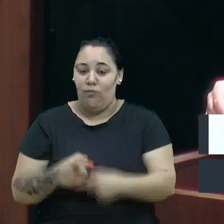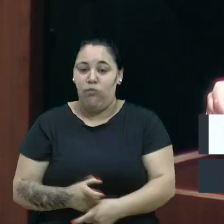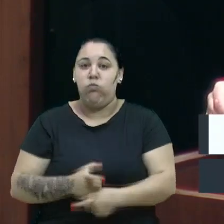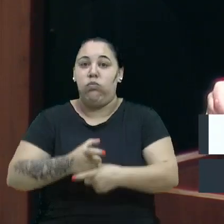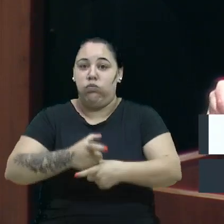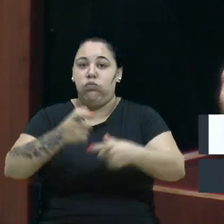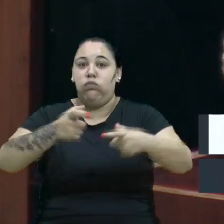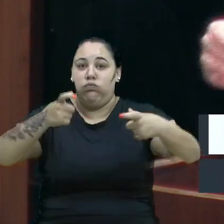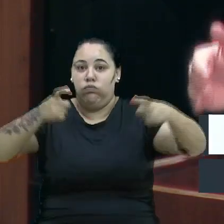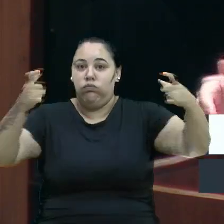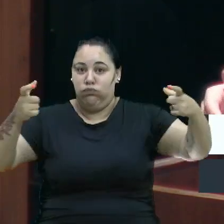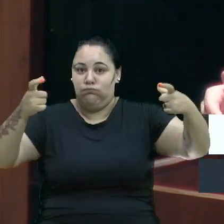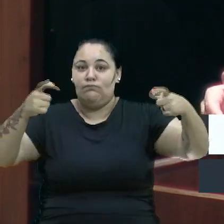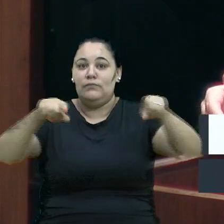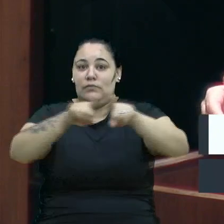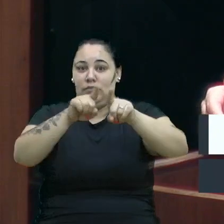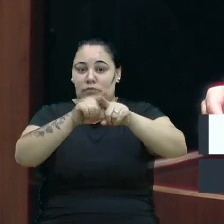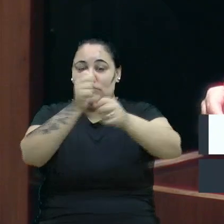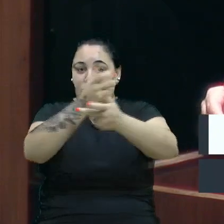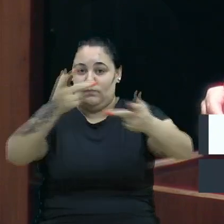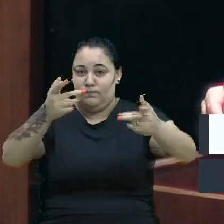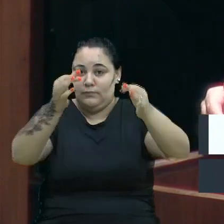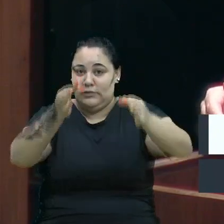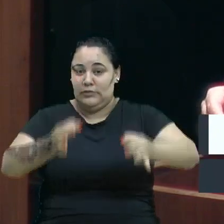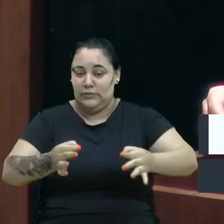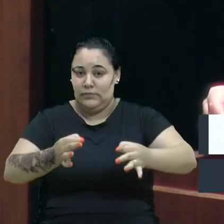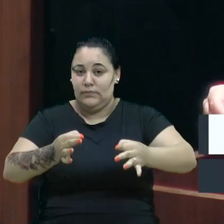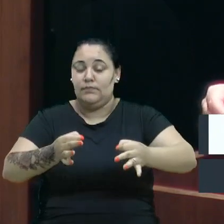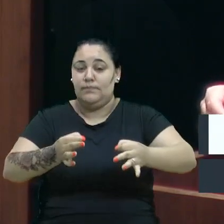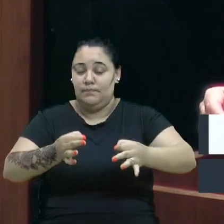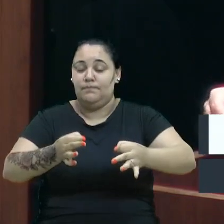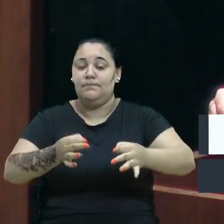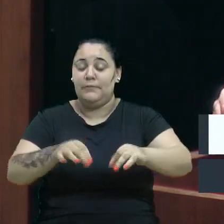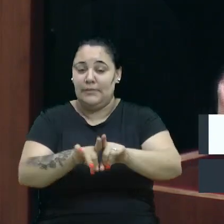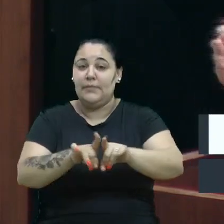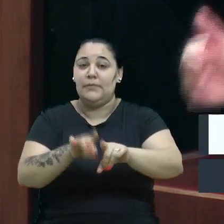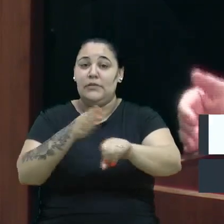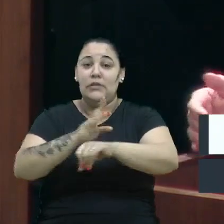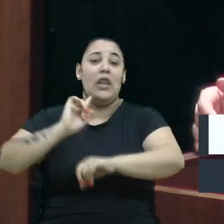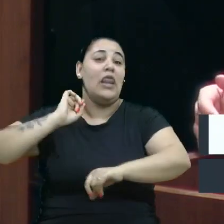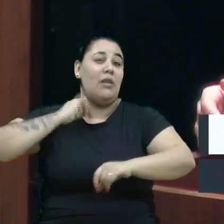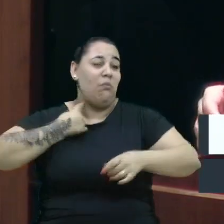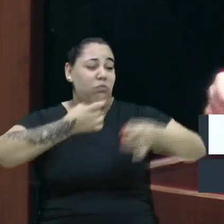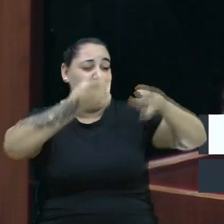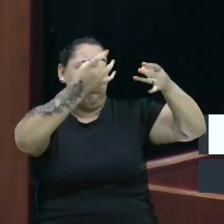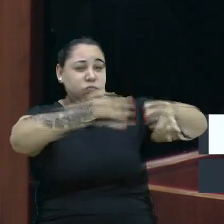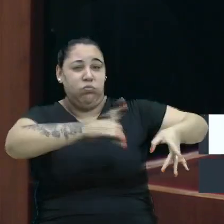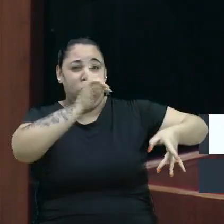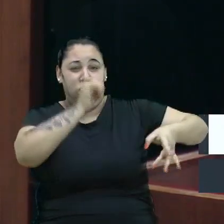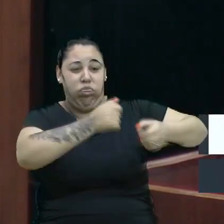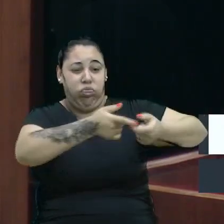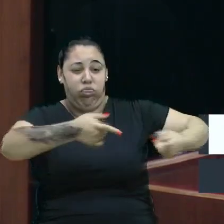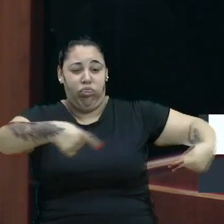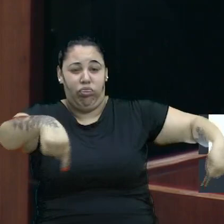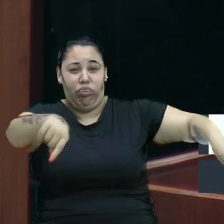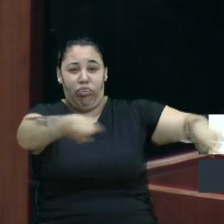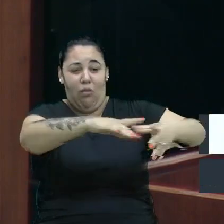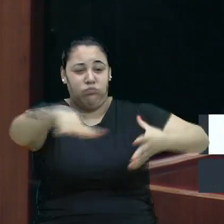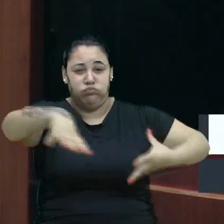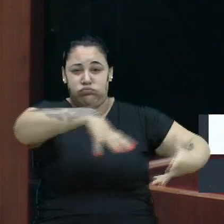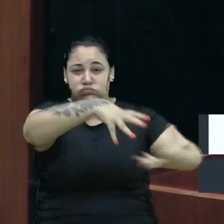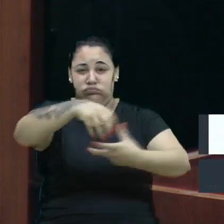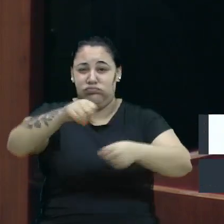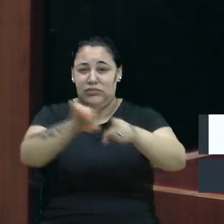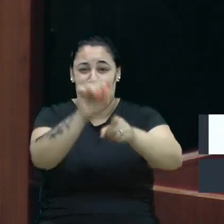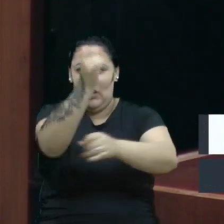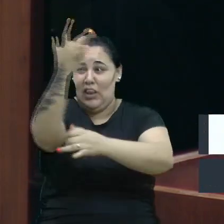enfim, as questões envolvendo o lixo, né, que é despejado nos oceanos e também nas florestas, nas